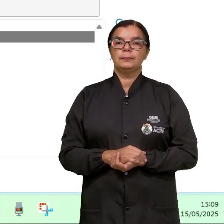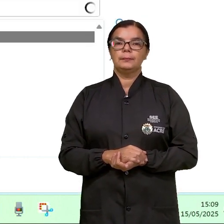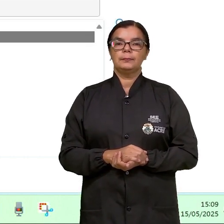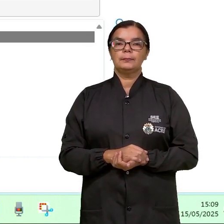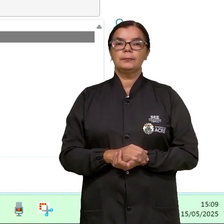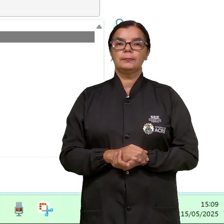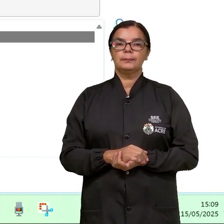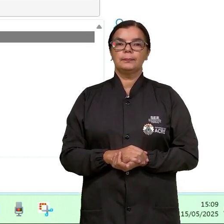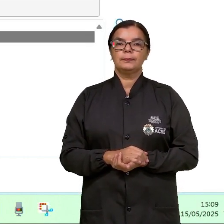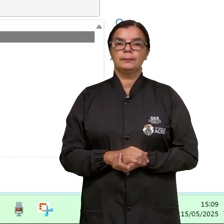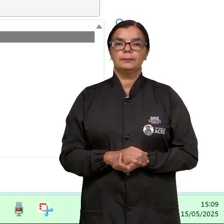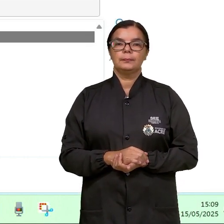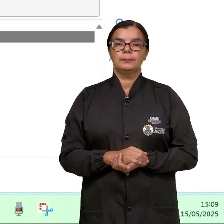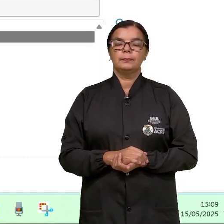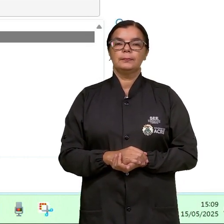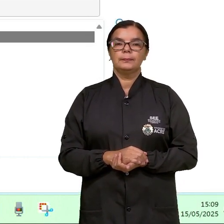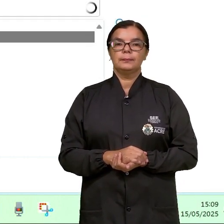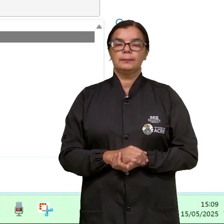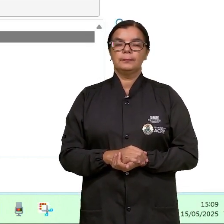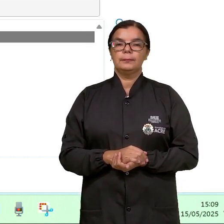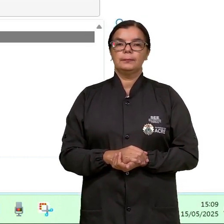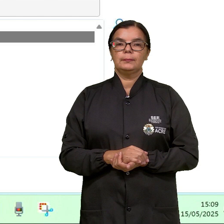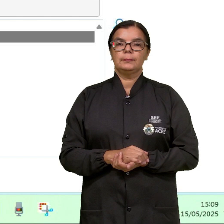ver se eu vou achar aqui.